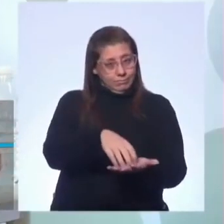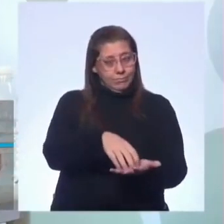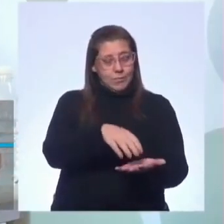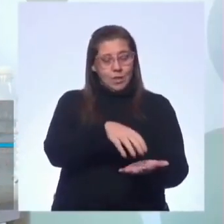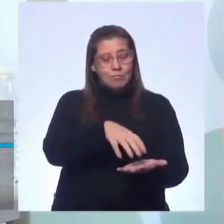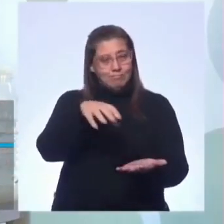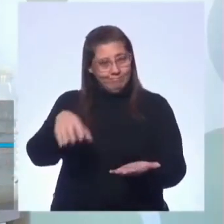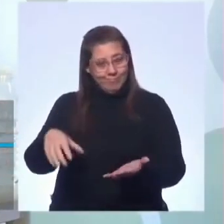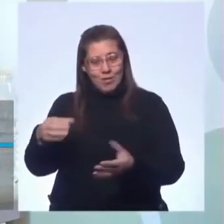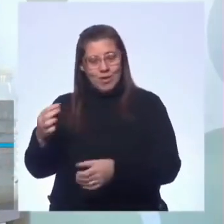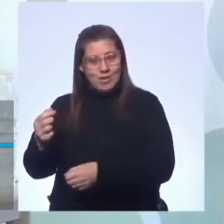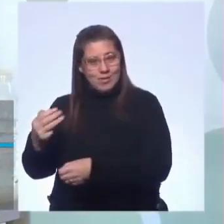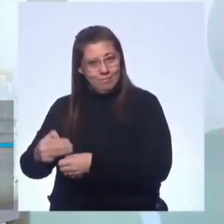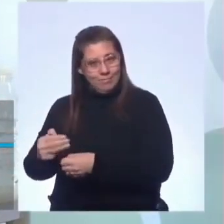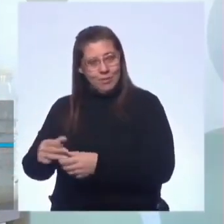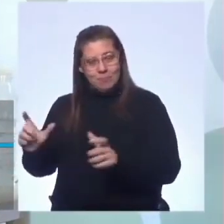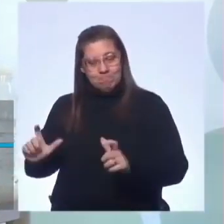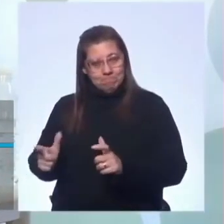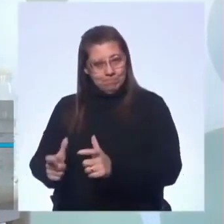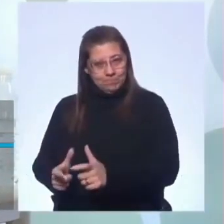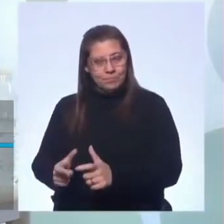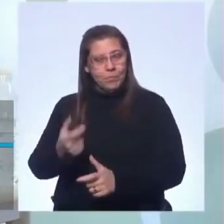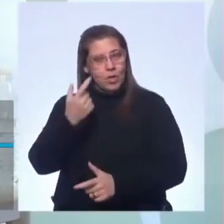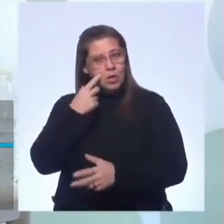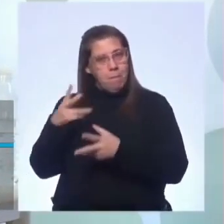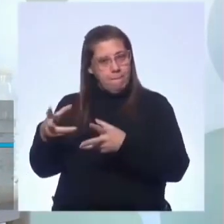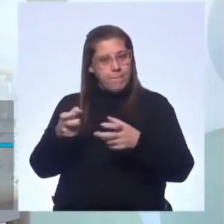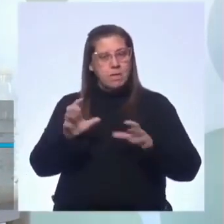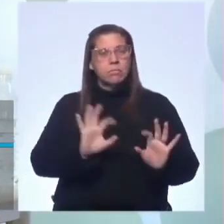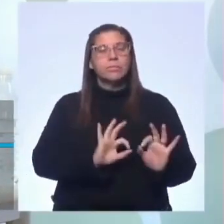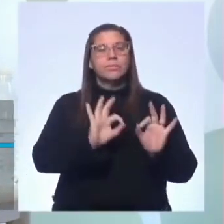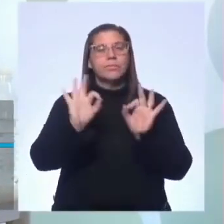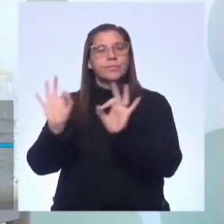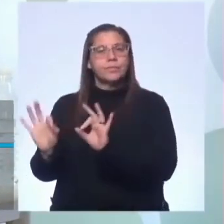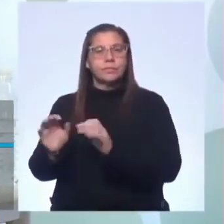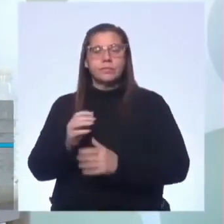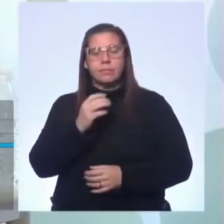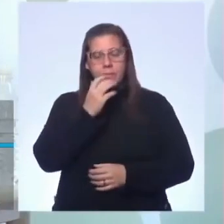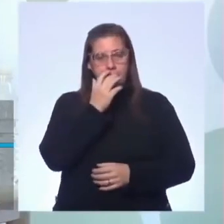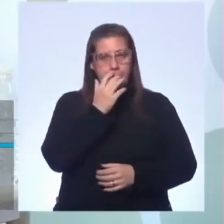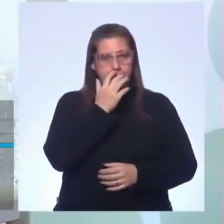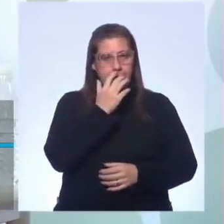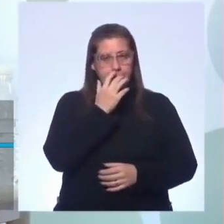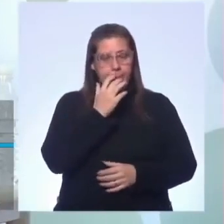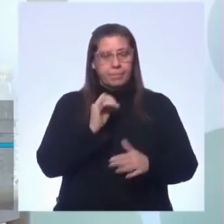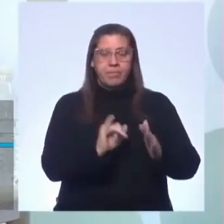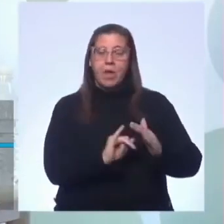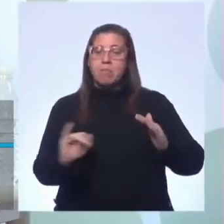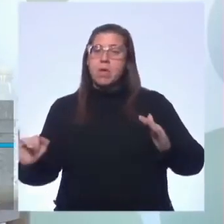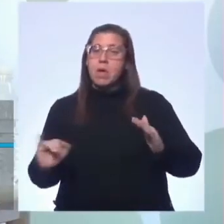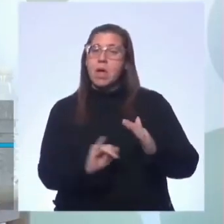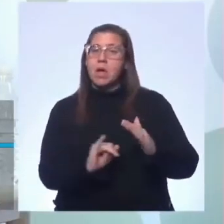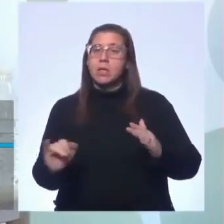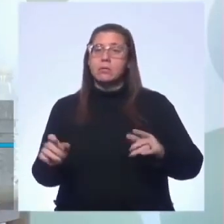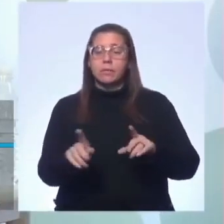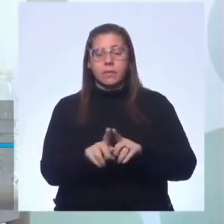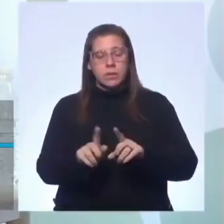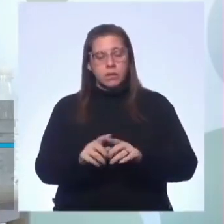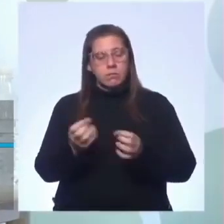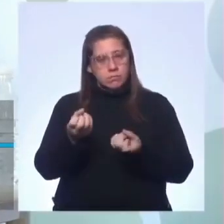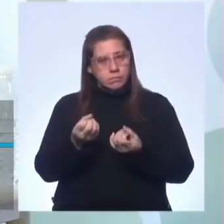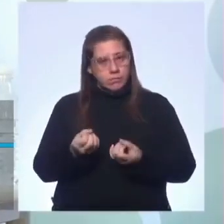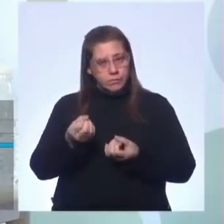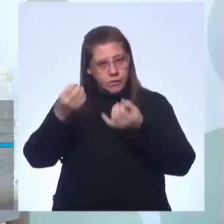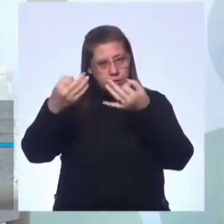médios centros, é o que a gente viu nesse vídeo, né? A migração pendular, mais para frente a gente vai ver, e aí eu explico novamente para vocês,